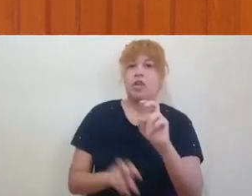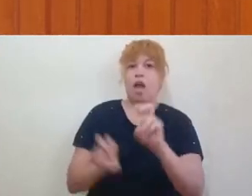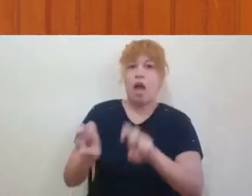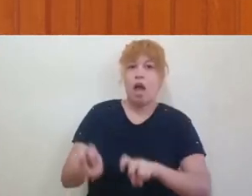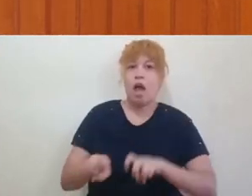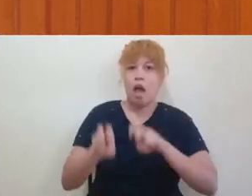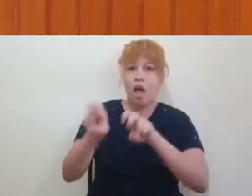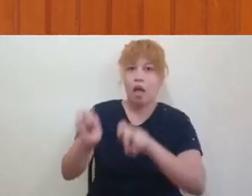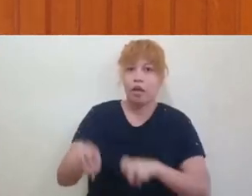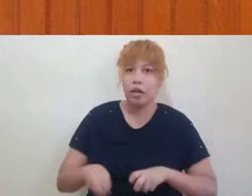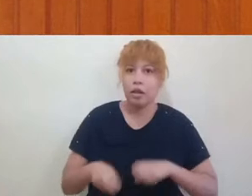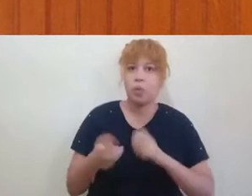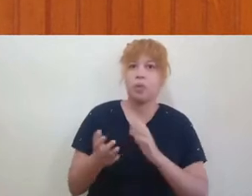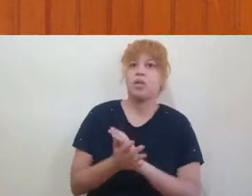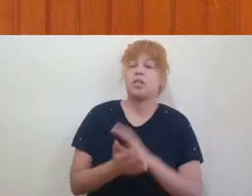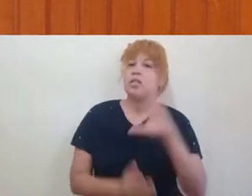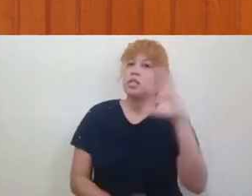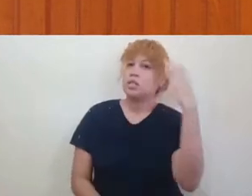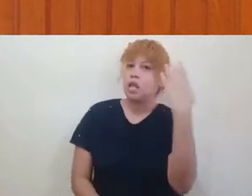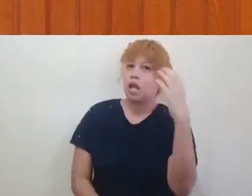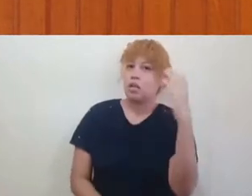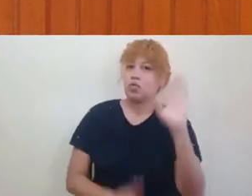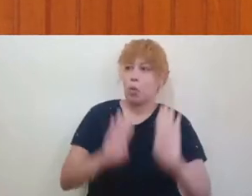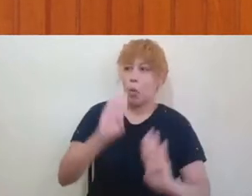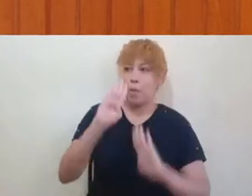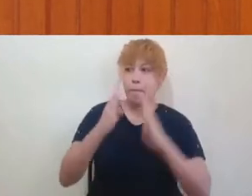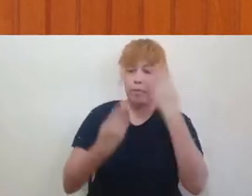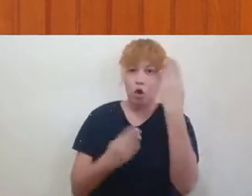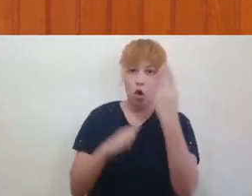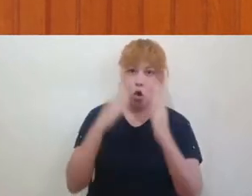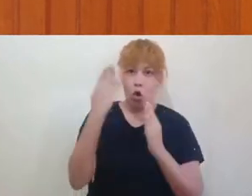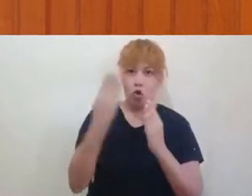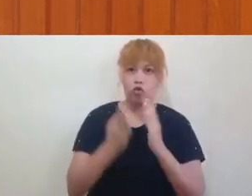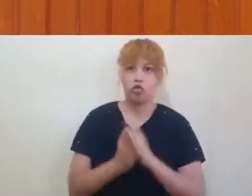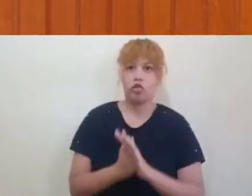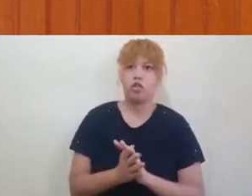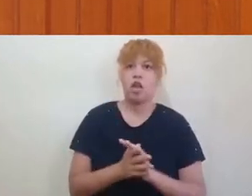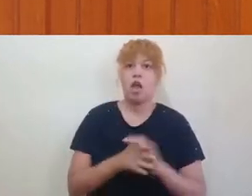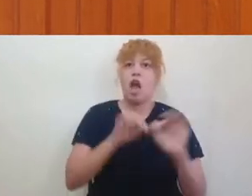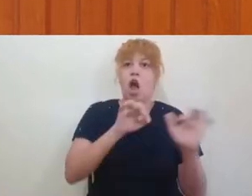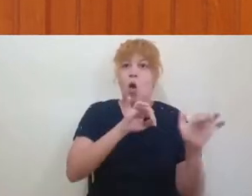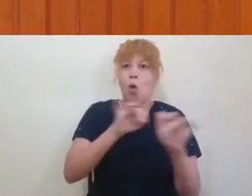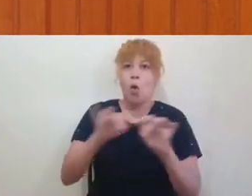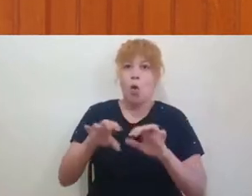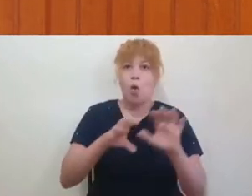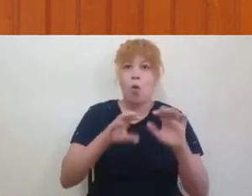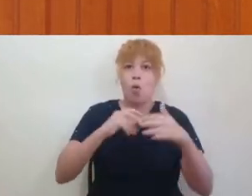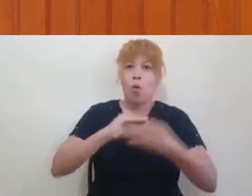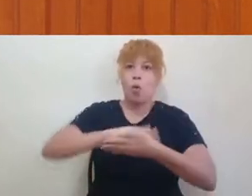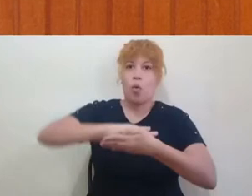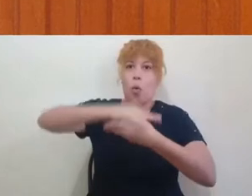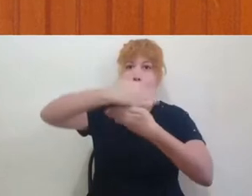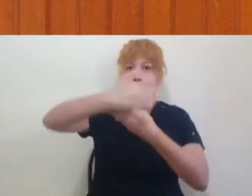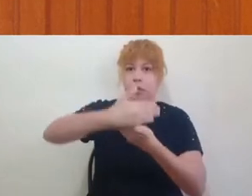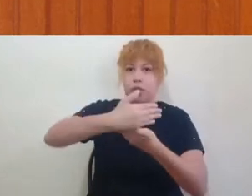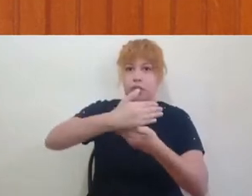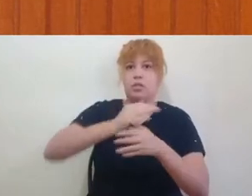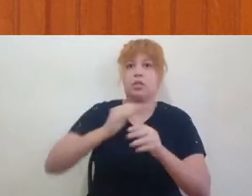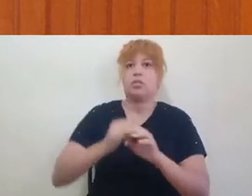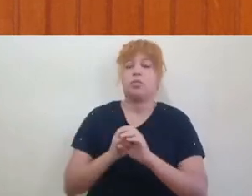SEDE, Pedagogia, Unidade Acadêmica de Serra Talhada, Química, SEDE e